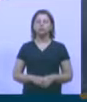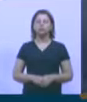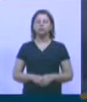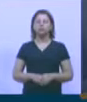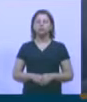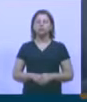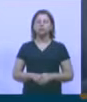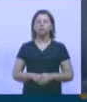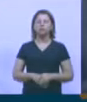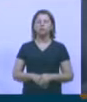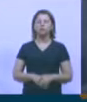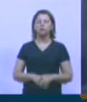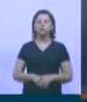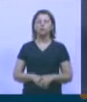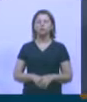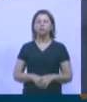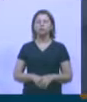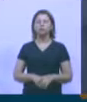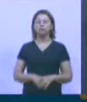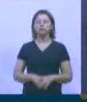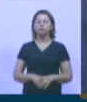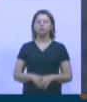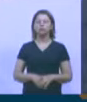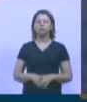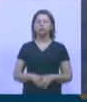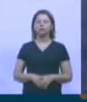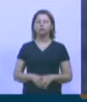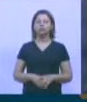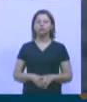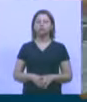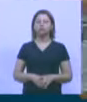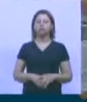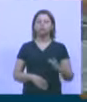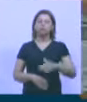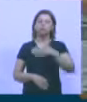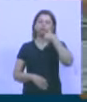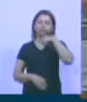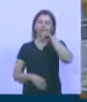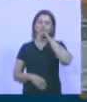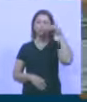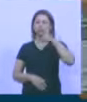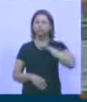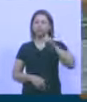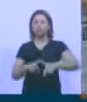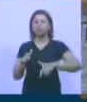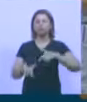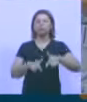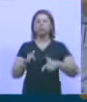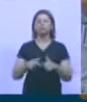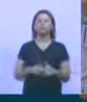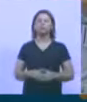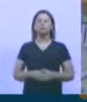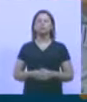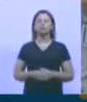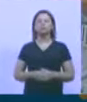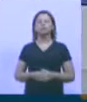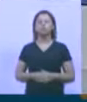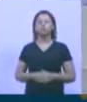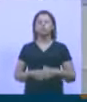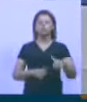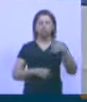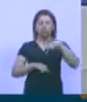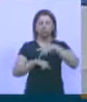a job in Saudi Arabia to bring up the family. Então a mãe conseguiu emprego na Arábia Saudita